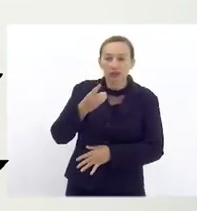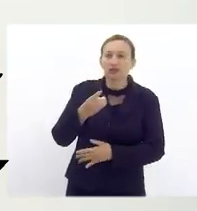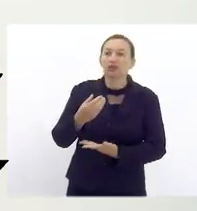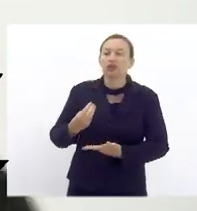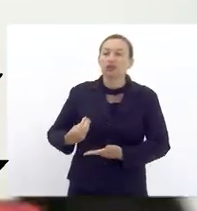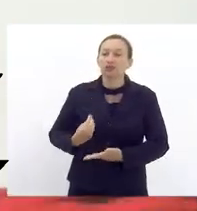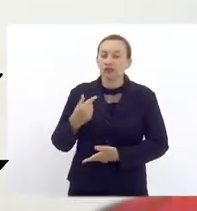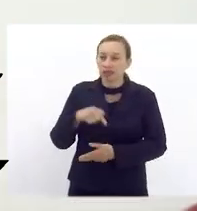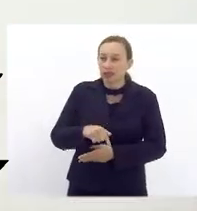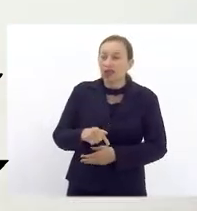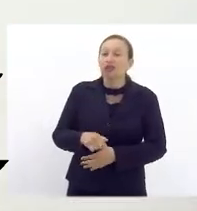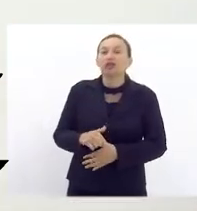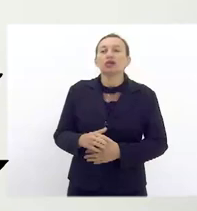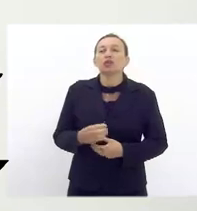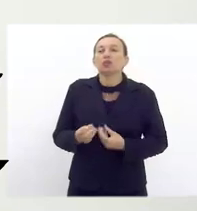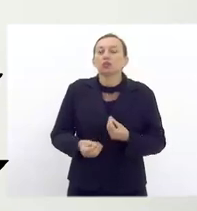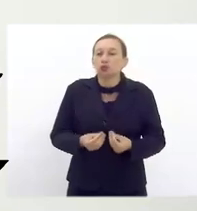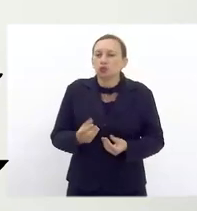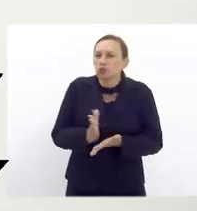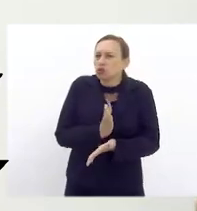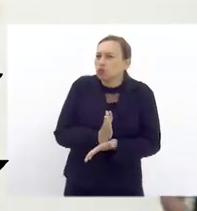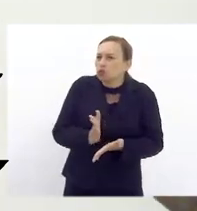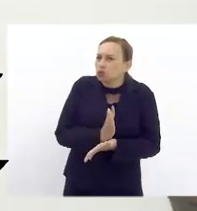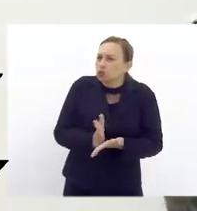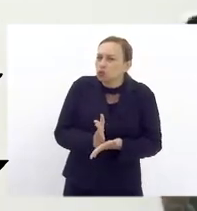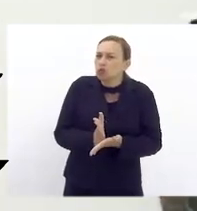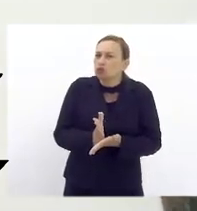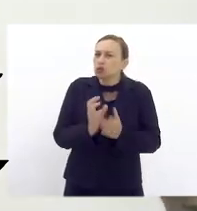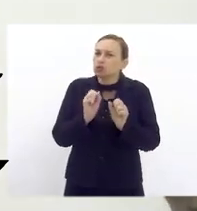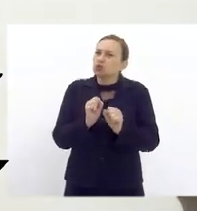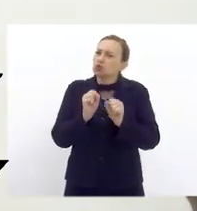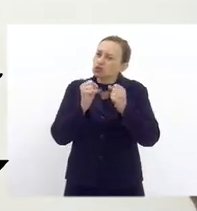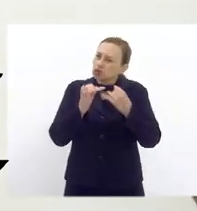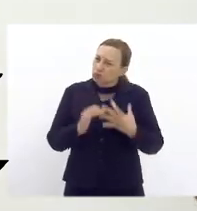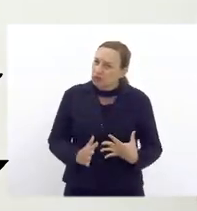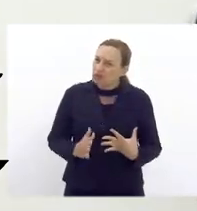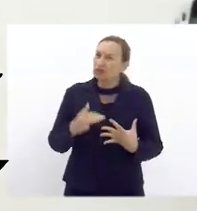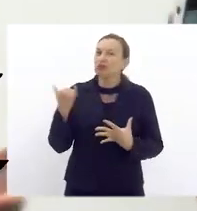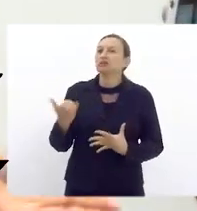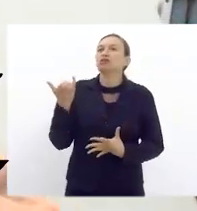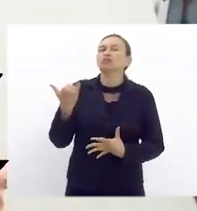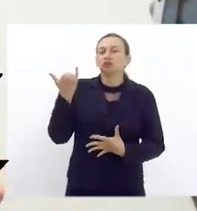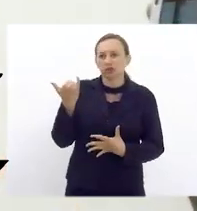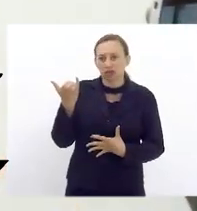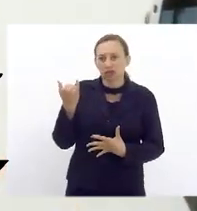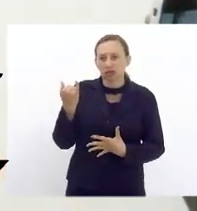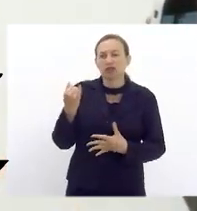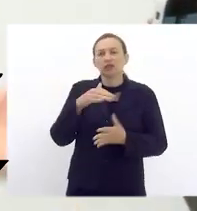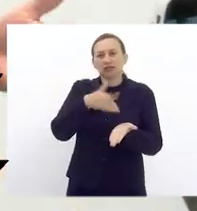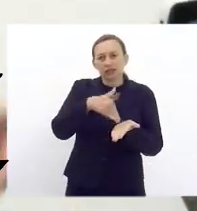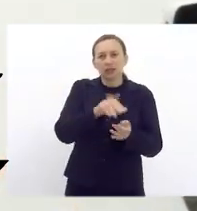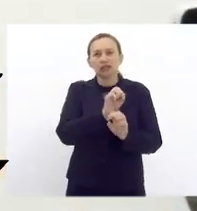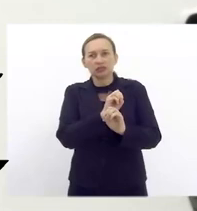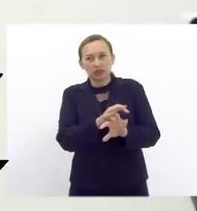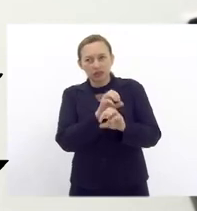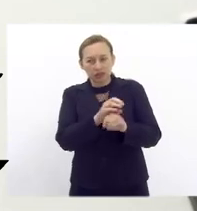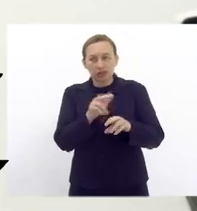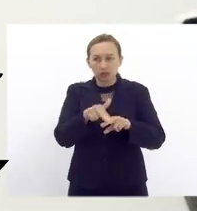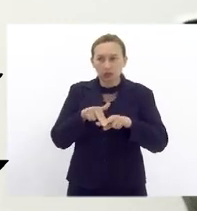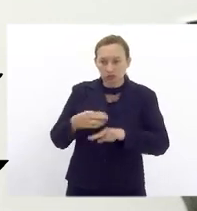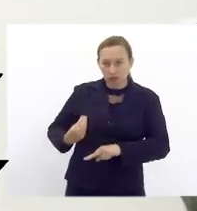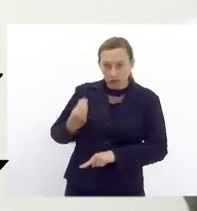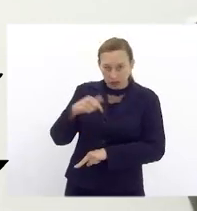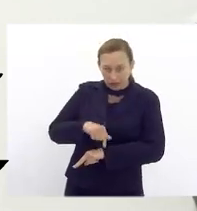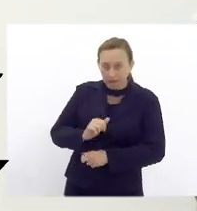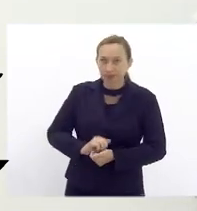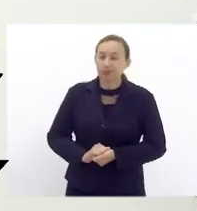e como algumas coisas algumas esclarecimentos se fazem necessários no que diz respeito à secretaria de educação e por isso eu estou